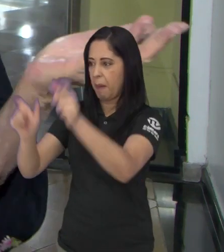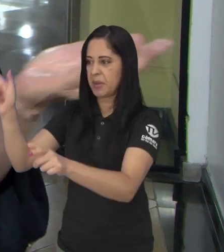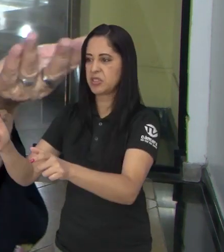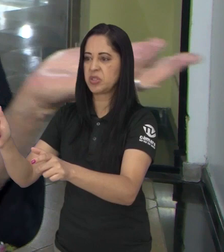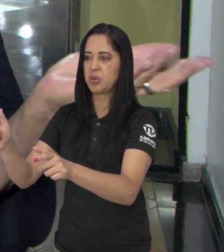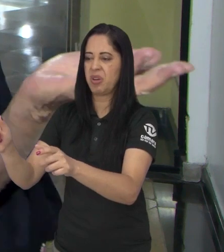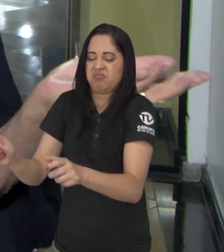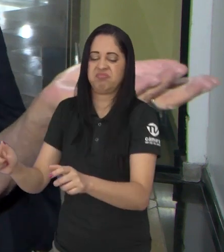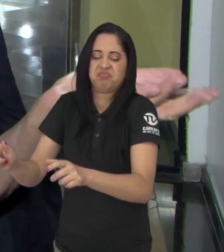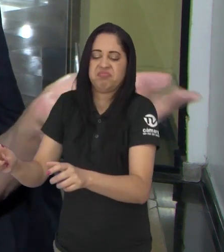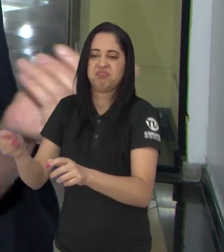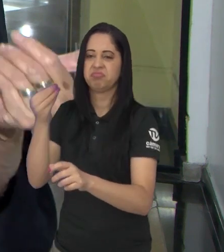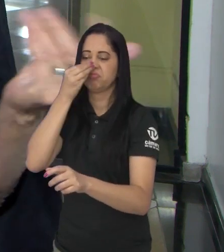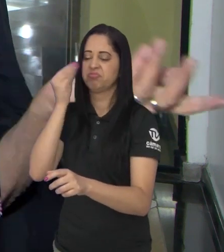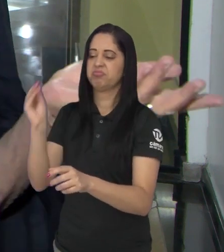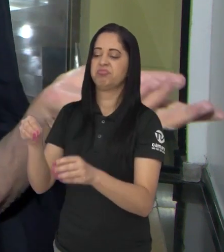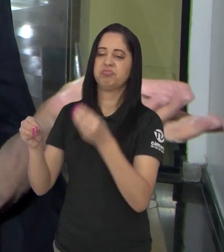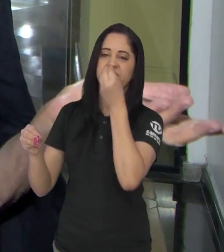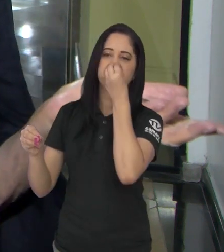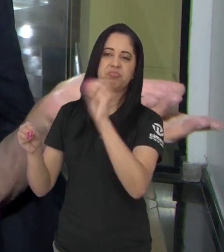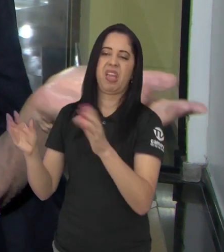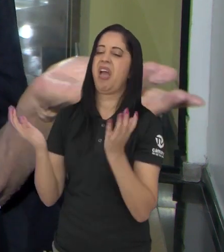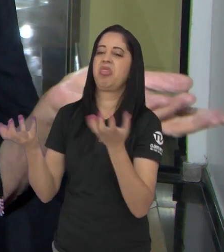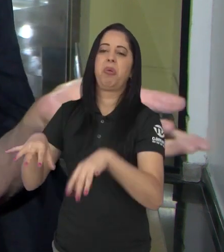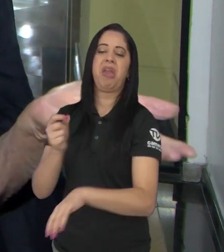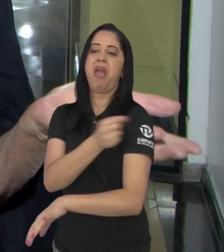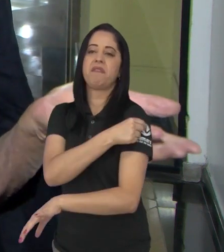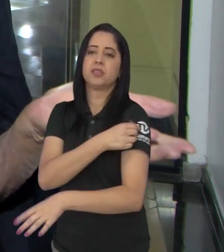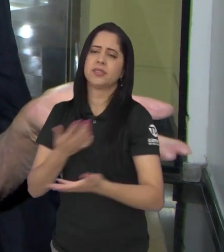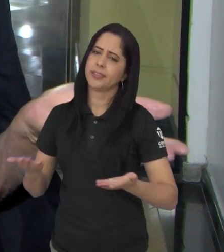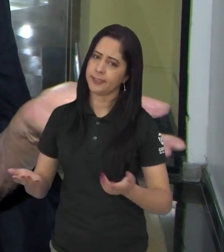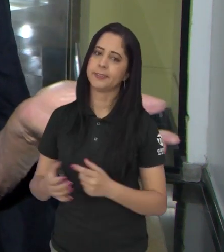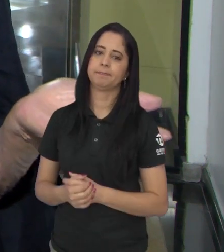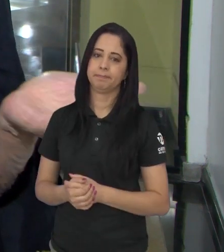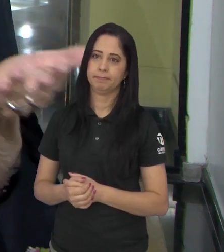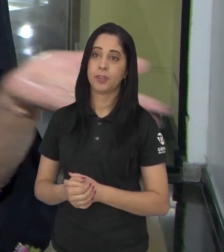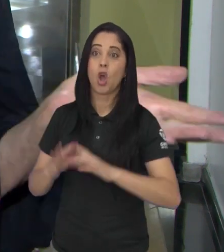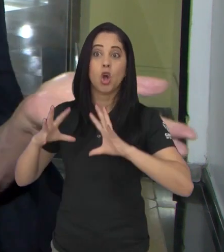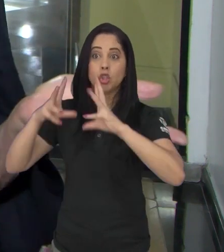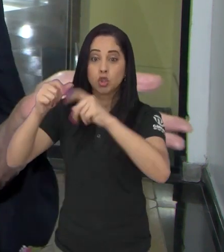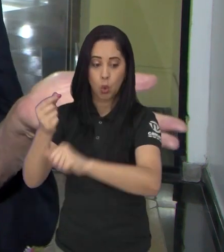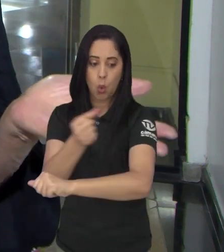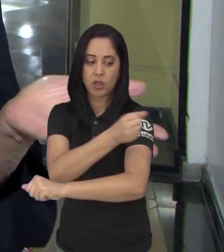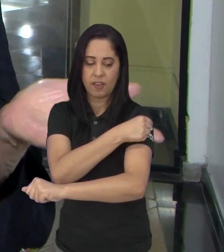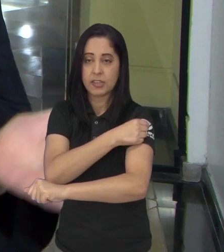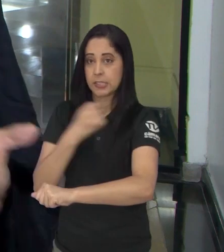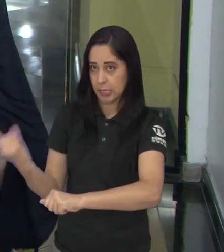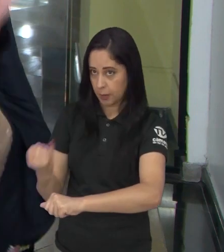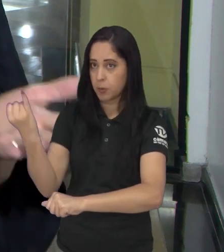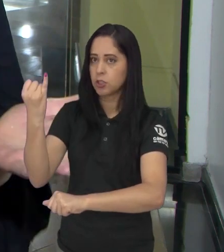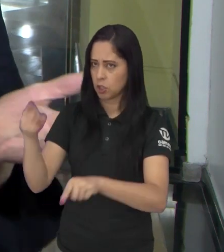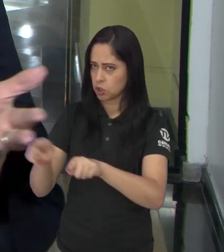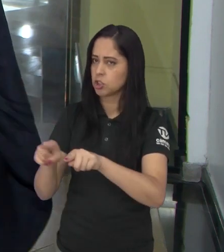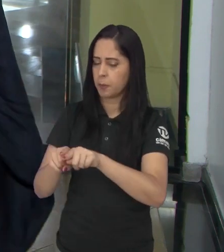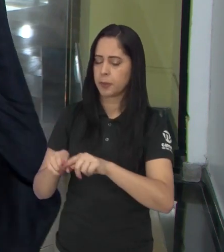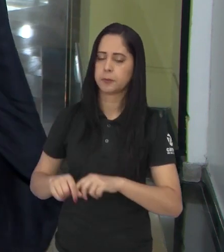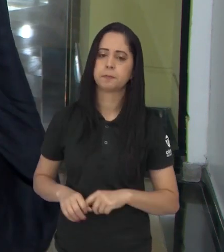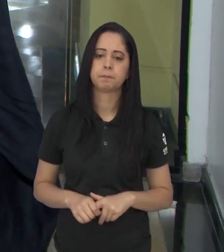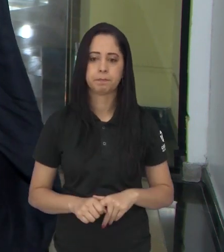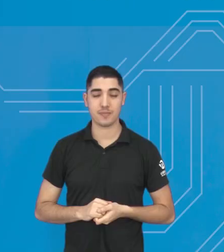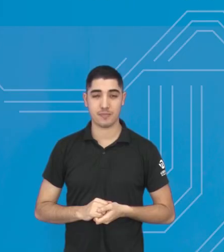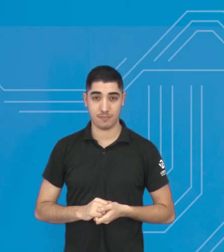resolveu brincar com a qualidade de vacina, brincar com a saúde. Todas as vacinas são importantes e a Covid